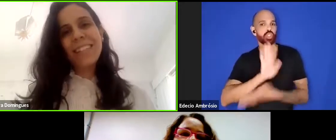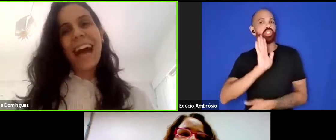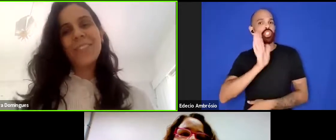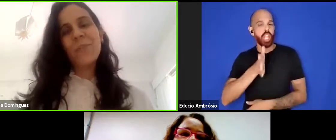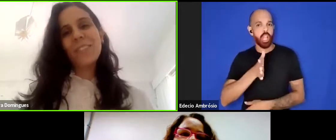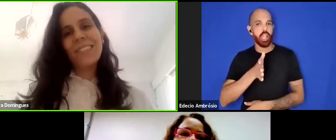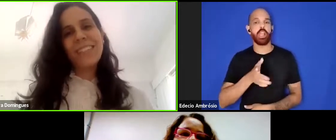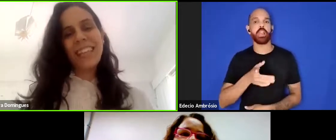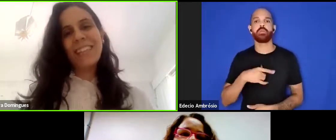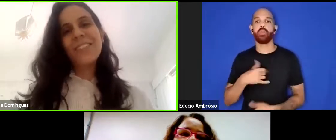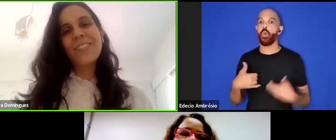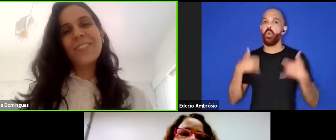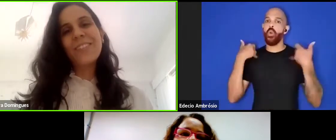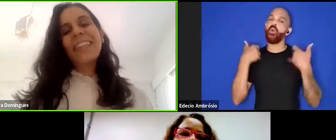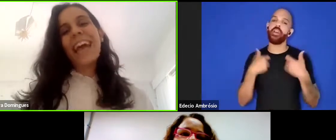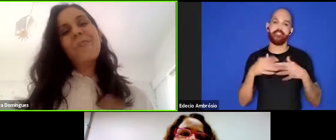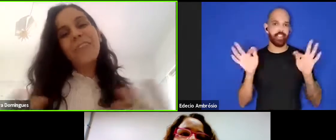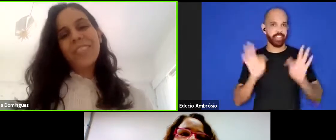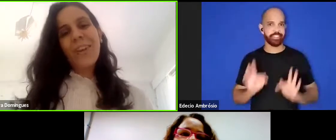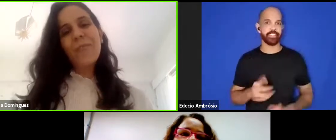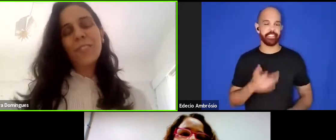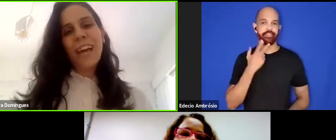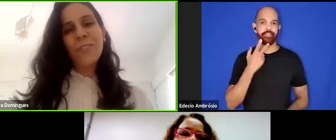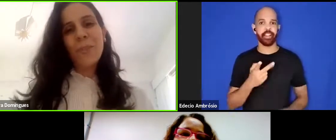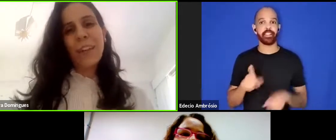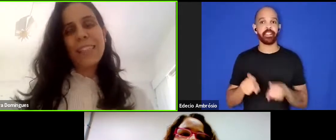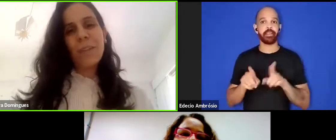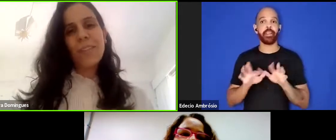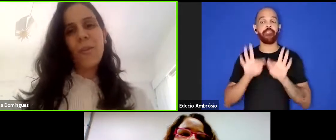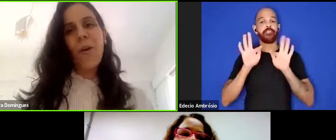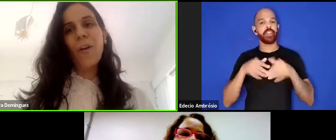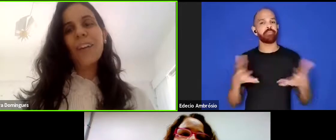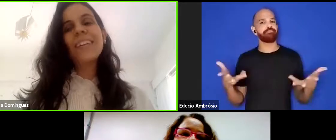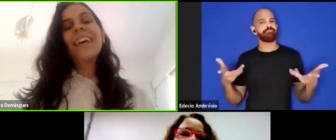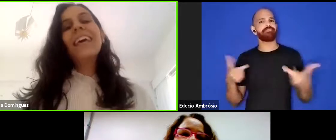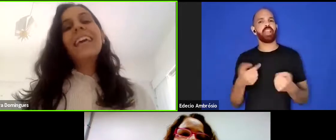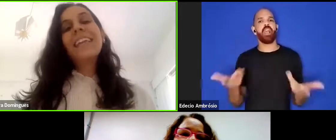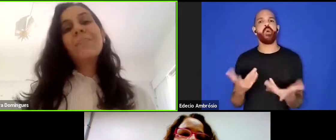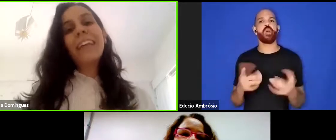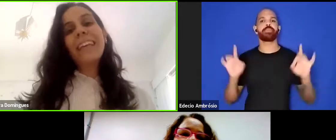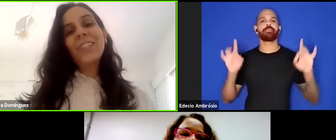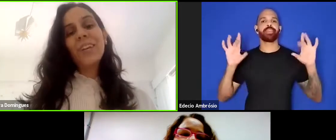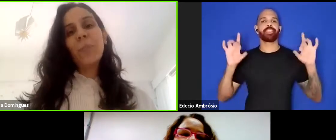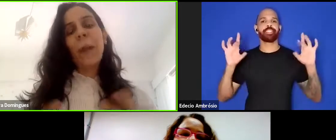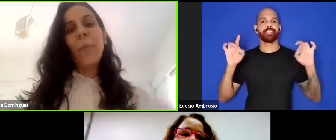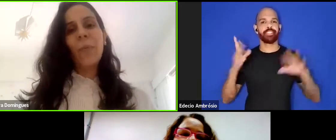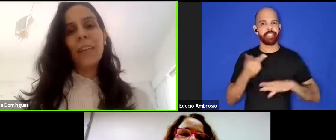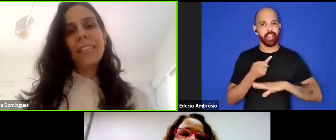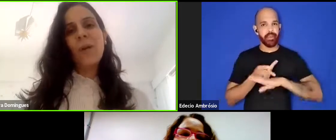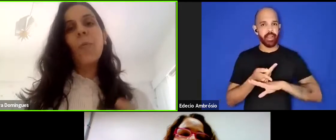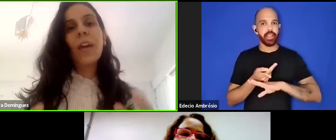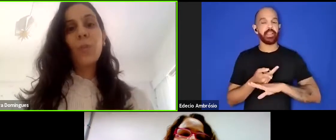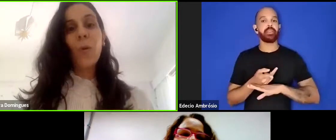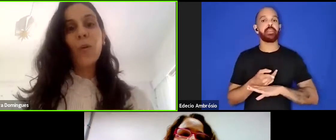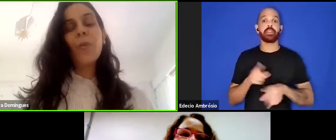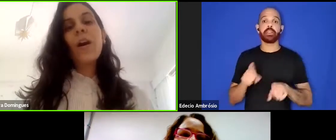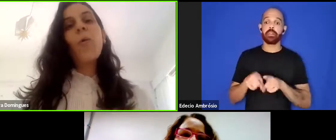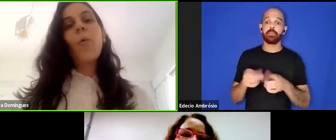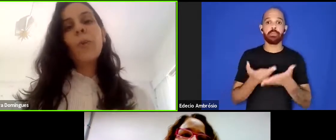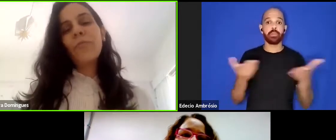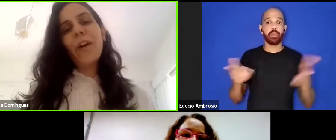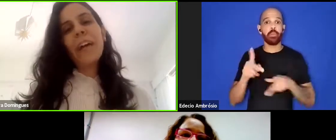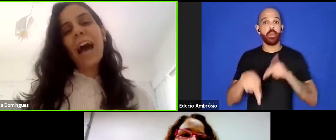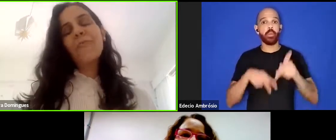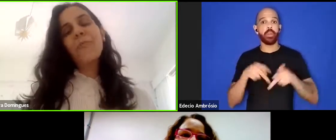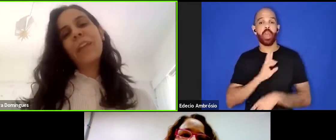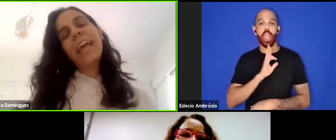muita felicidade, eu posso dizer isso, né? E fechando aí com chave de ouro essa menção honrosa, e também deixando para a população um retorno